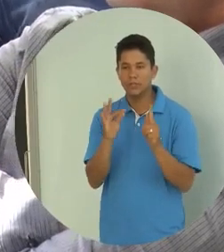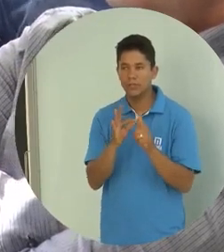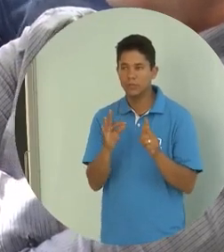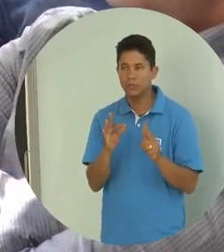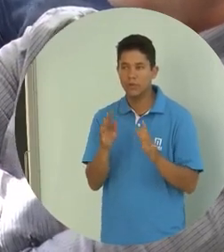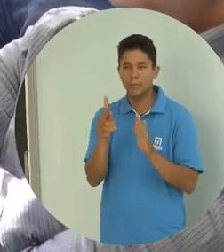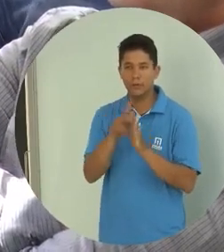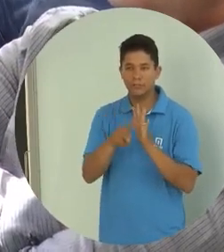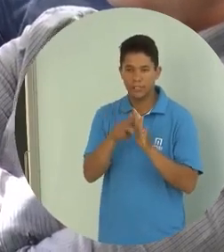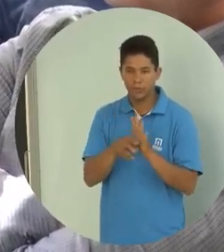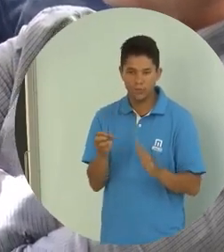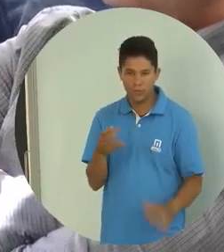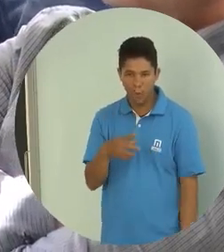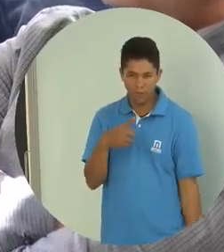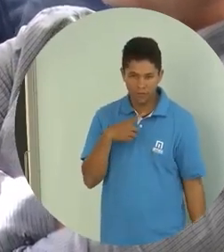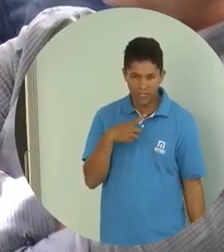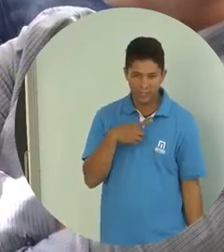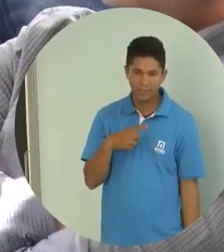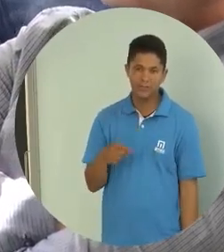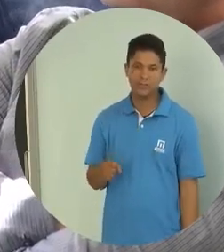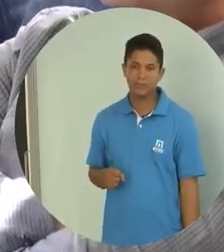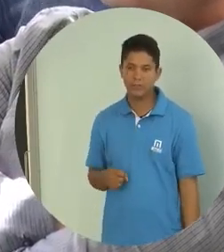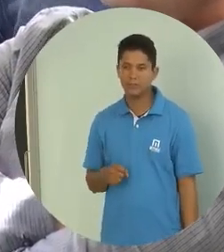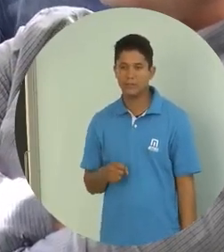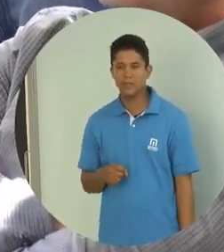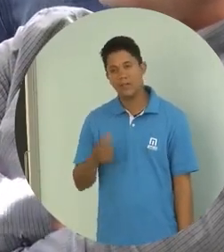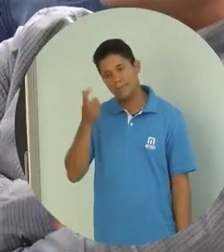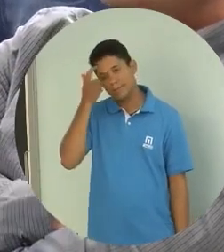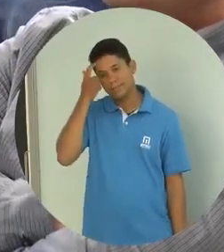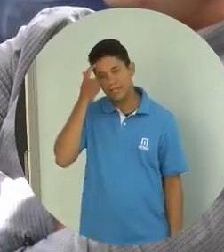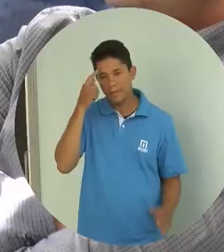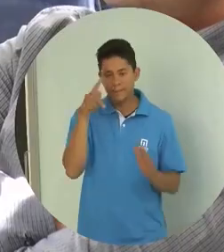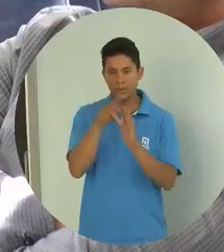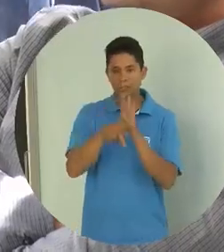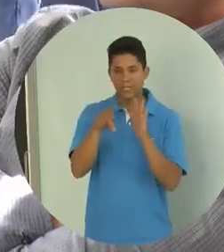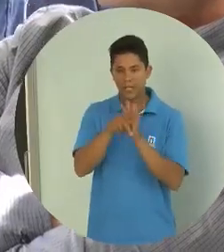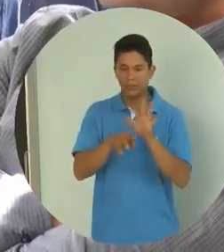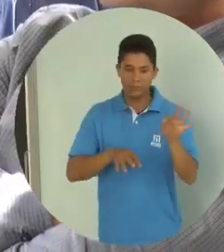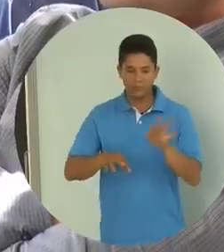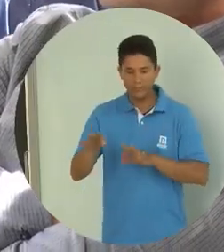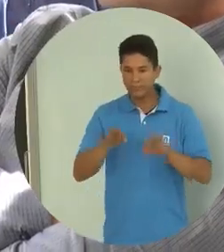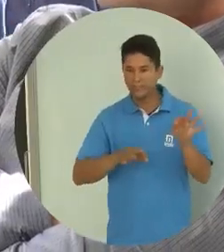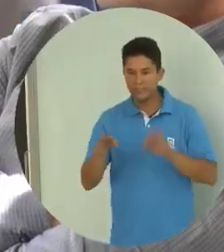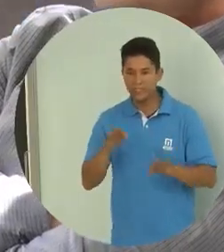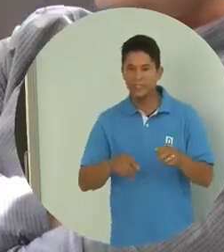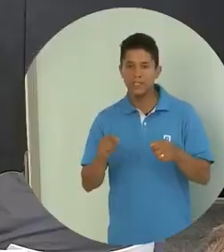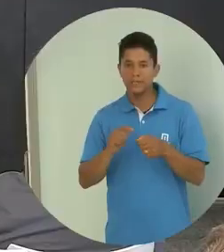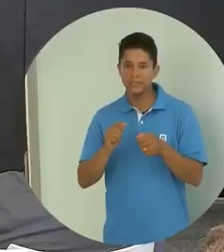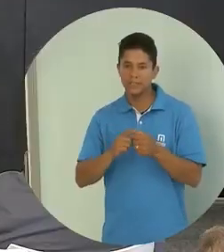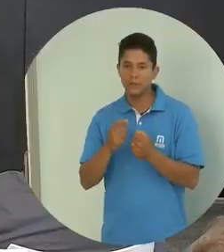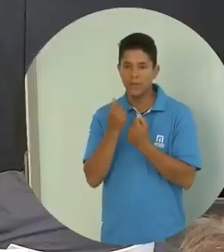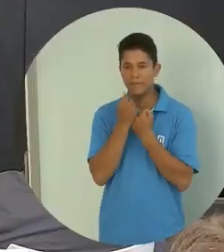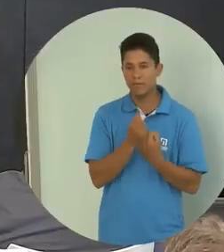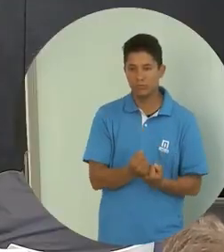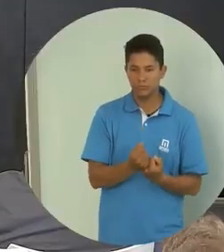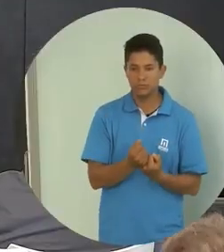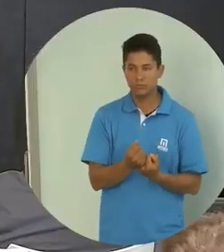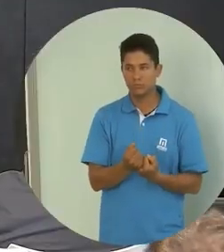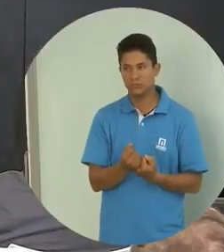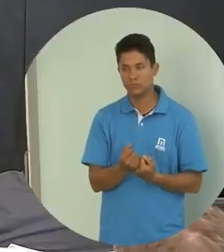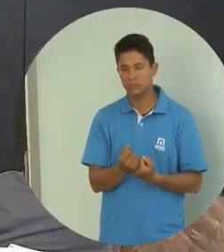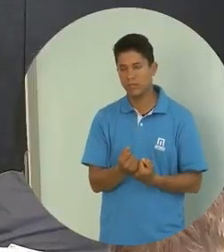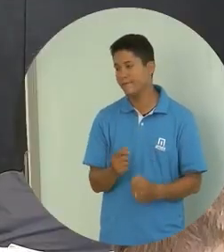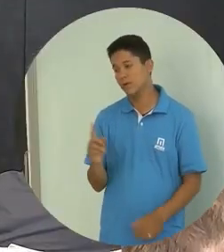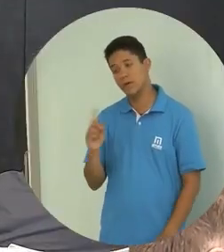novo, de já pensar um projeto fazendo reforço da fundação com essas resinas. Ainda não, ainda